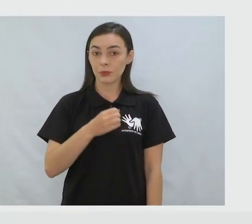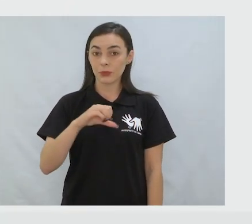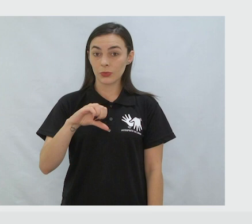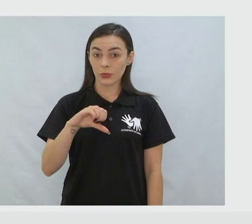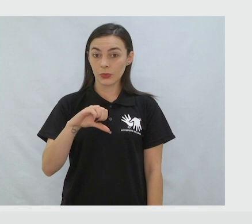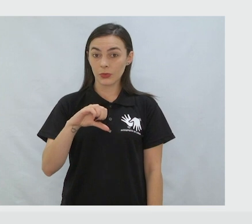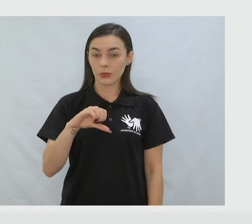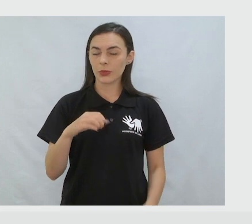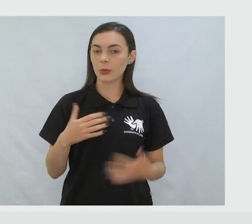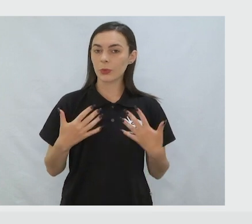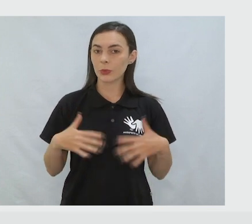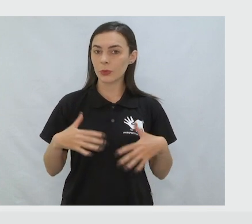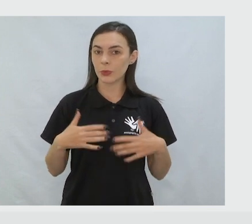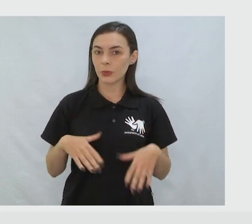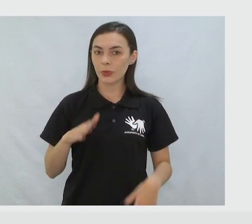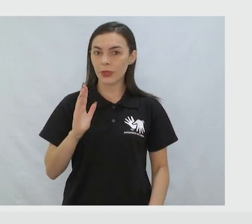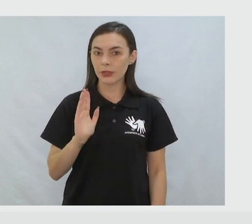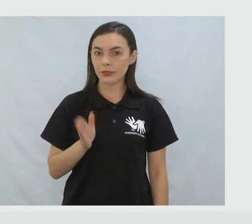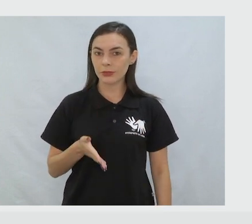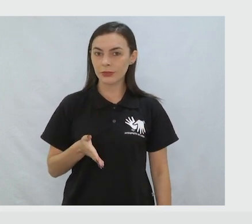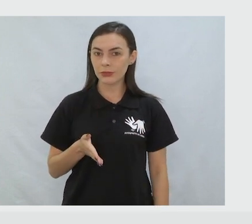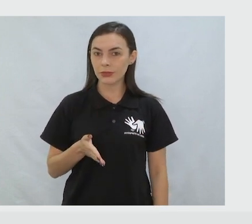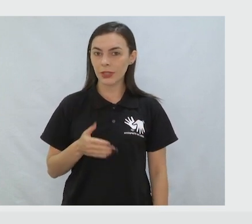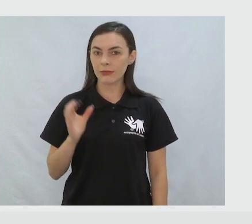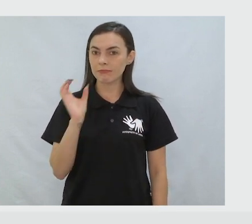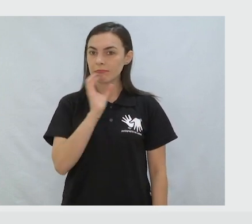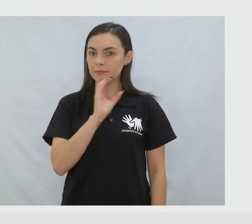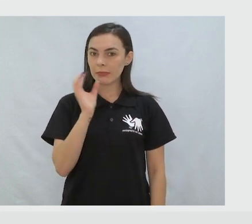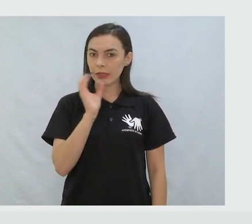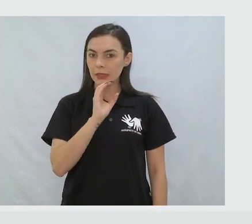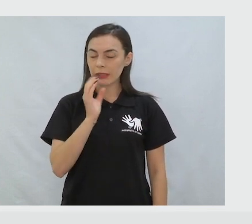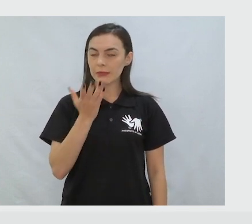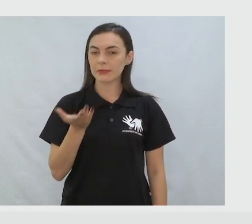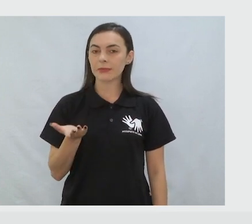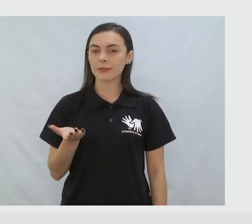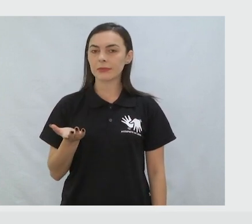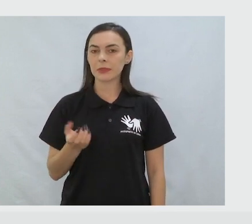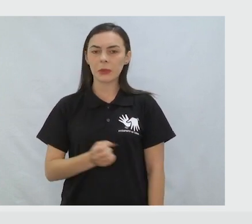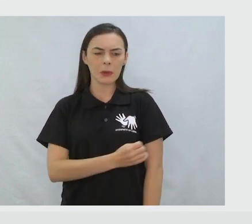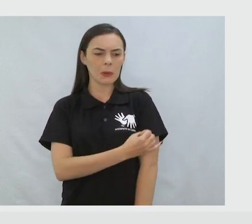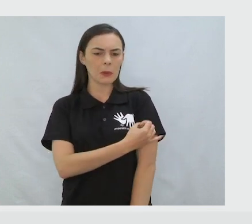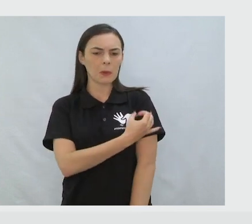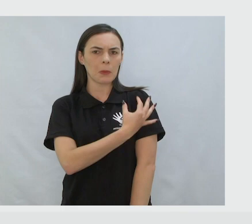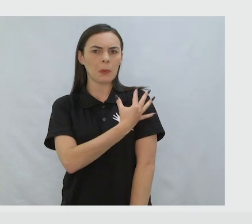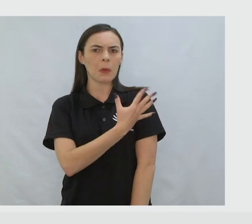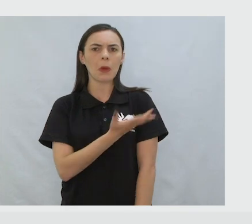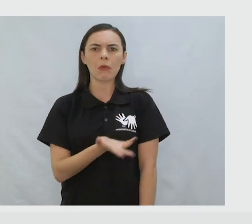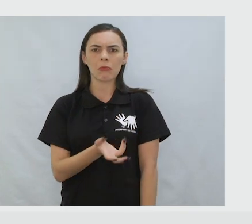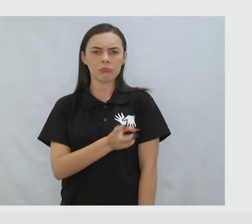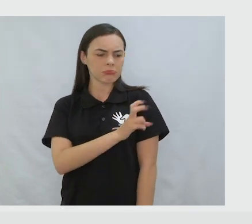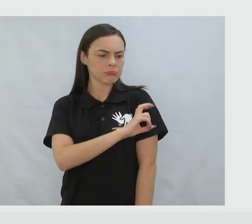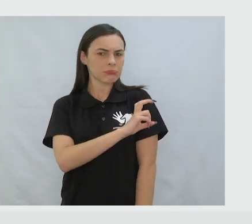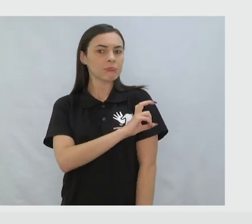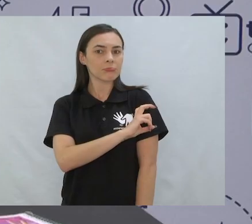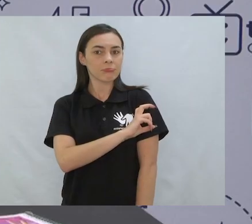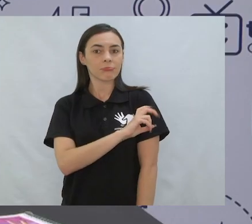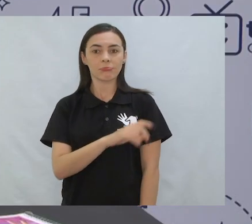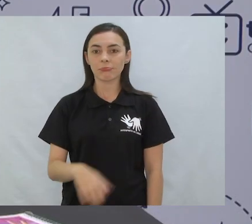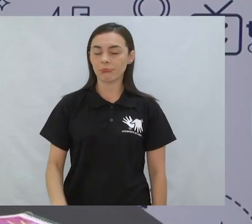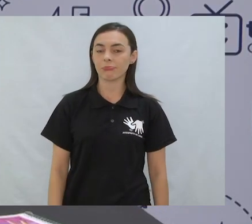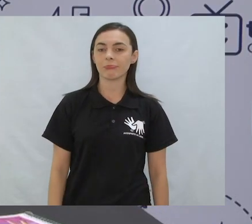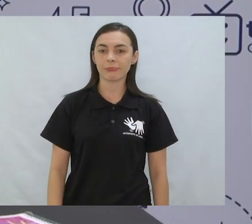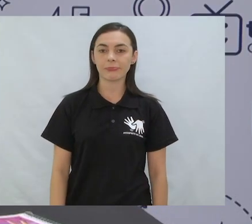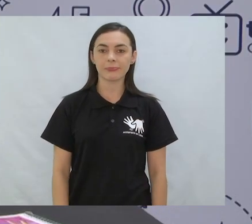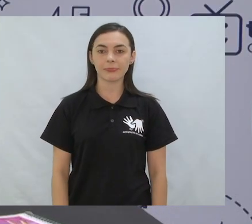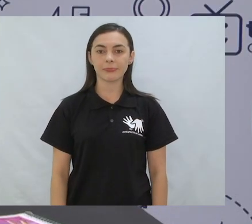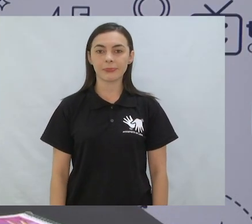número 9 já. Vejam como está passando rápido e que ano que nós estamos falando? Do quinto